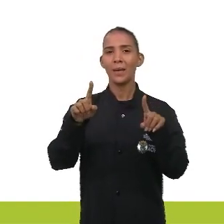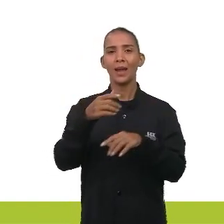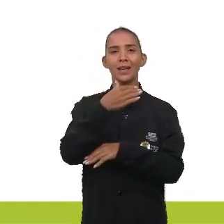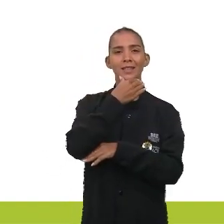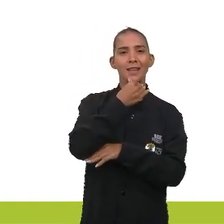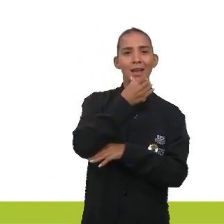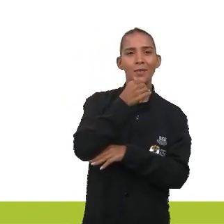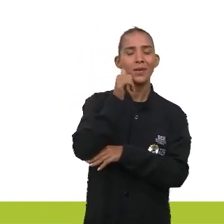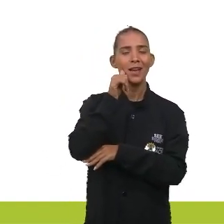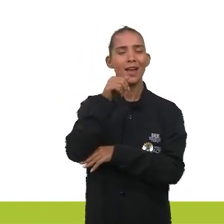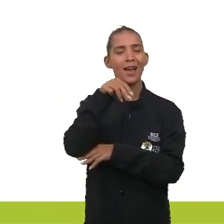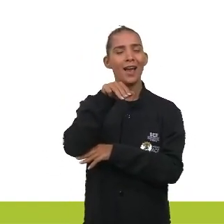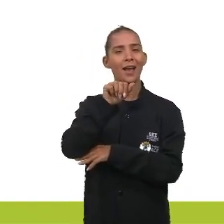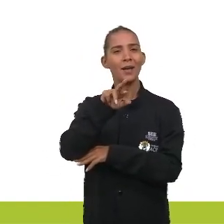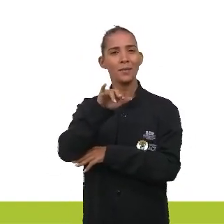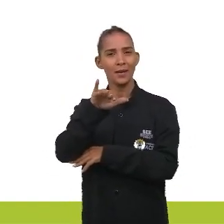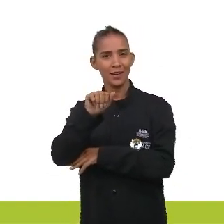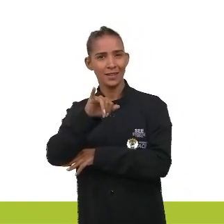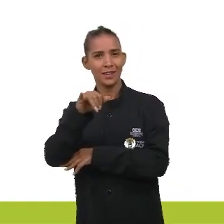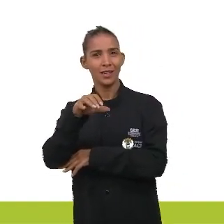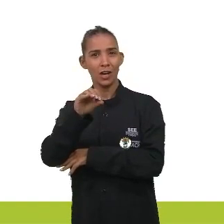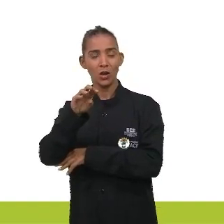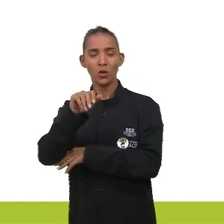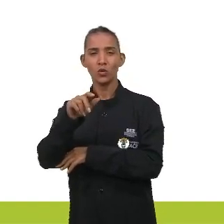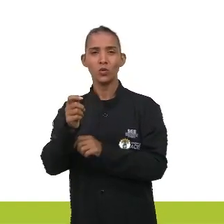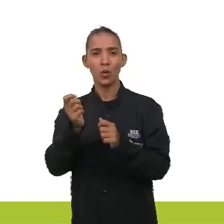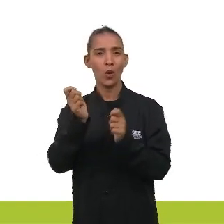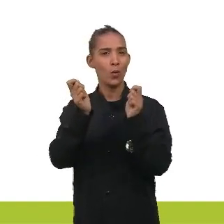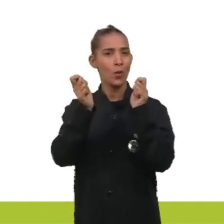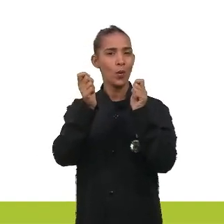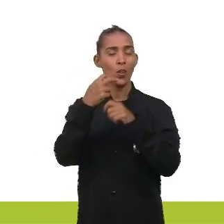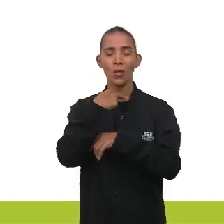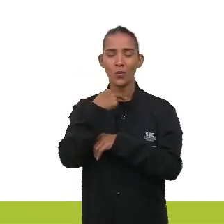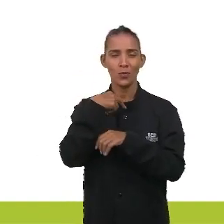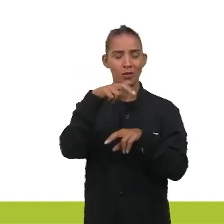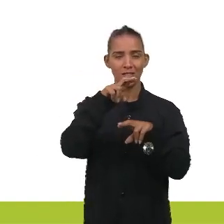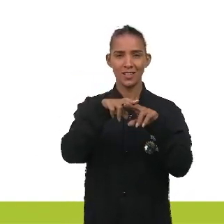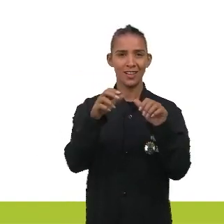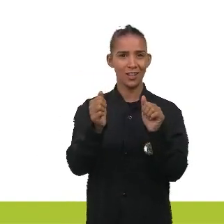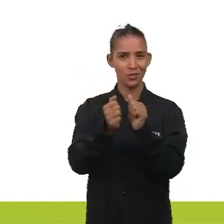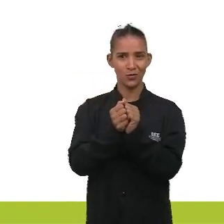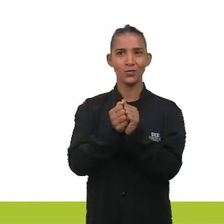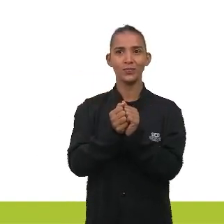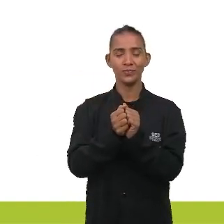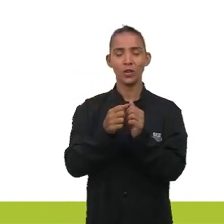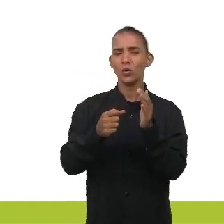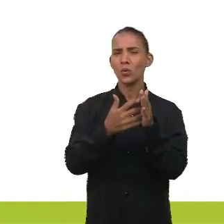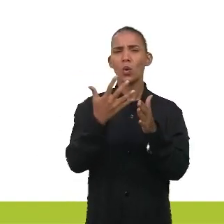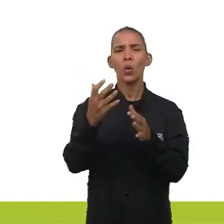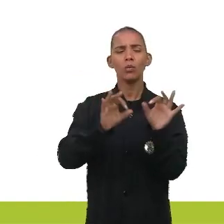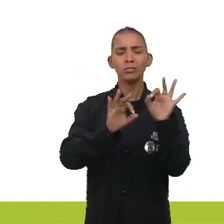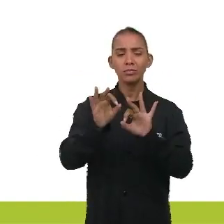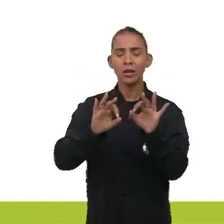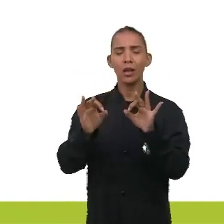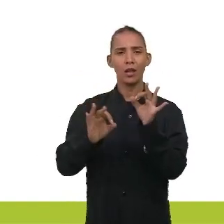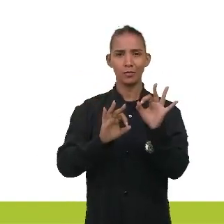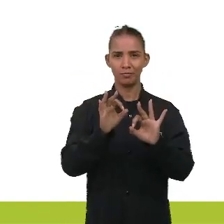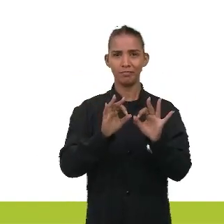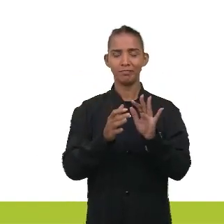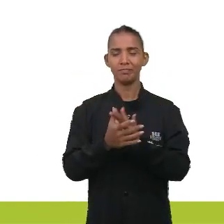juntos. Agora a pergunta é, de quantos modos diferentes, nós podemos acomodar essas pessoas à